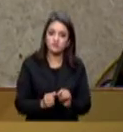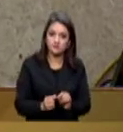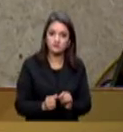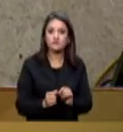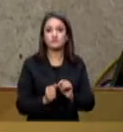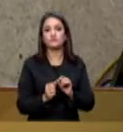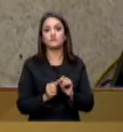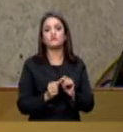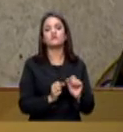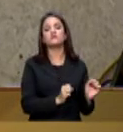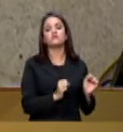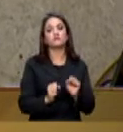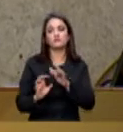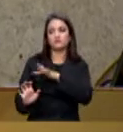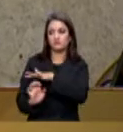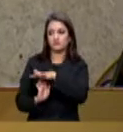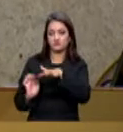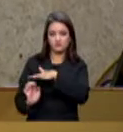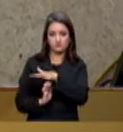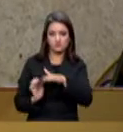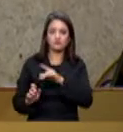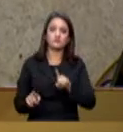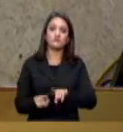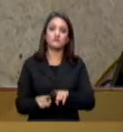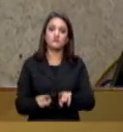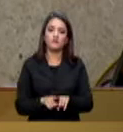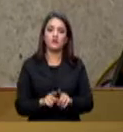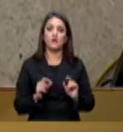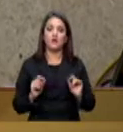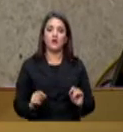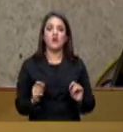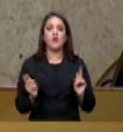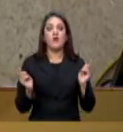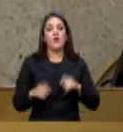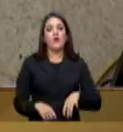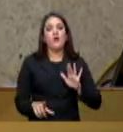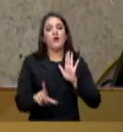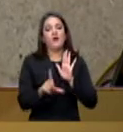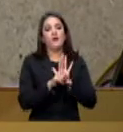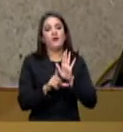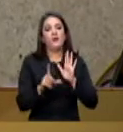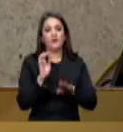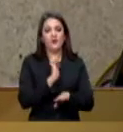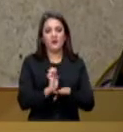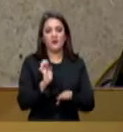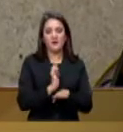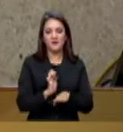empresa concessionária. Impossibilidade de alteração por lei estadual